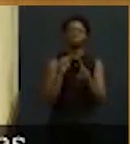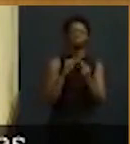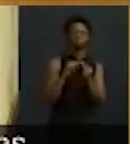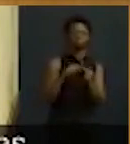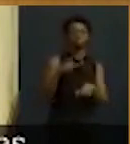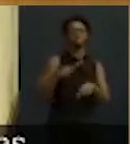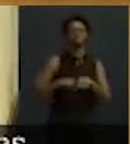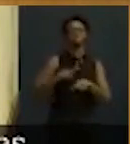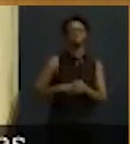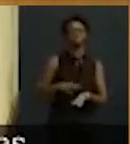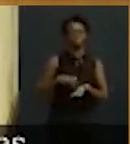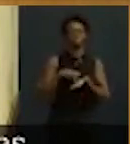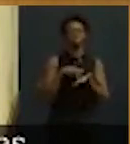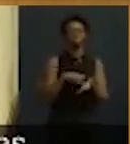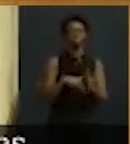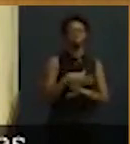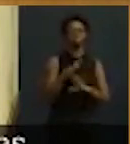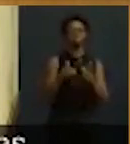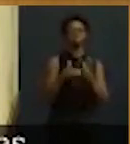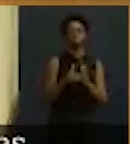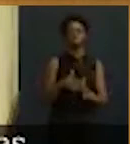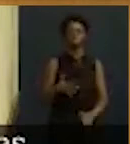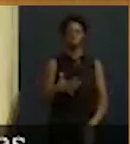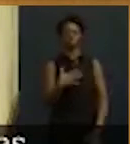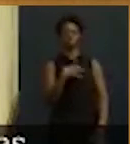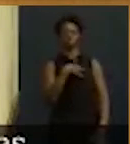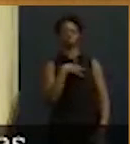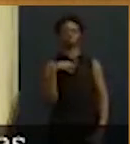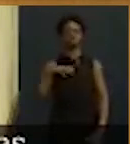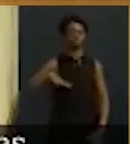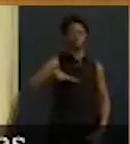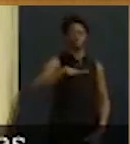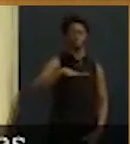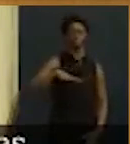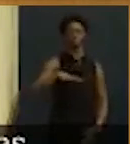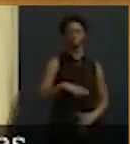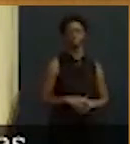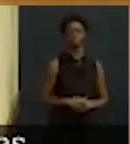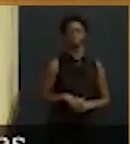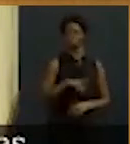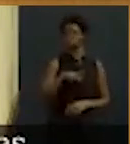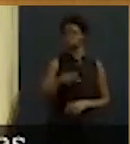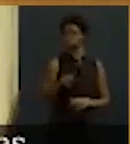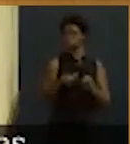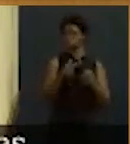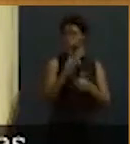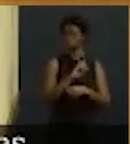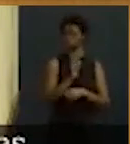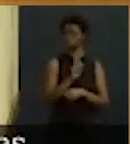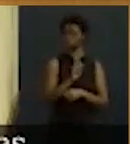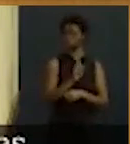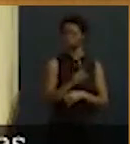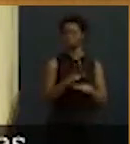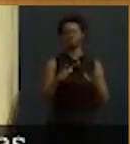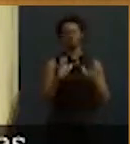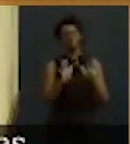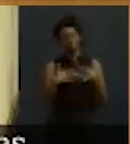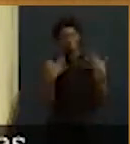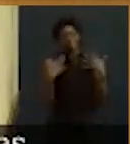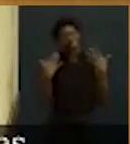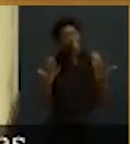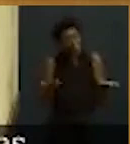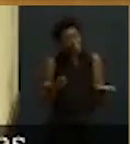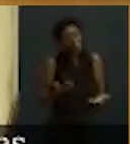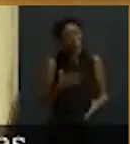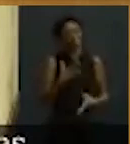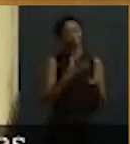todos aqueles atingidos por essa atuação, e não são poucos. Felizmente, temos o apreço de muitas pessoas,